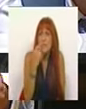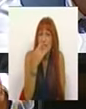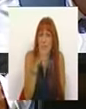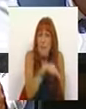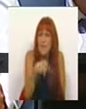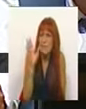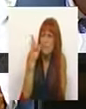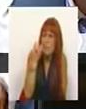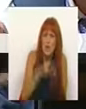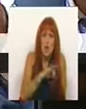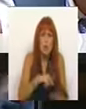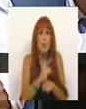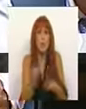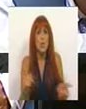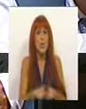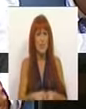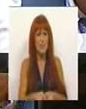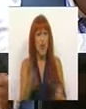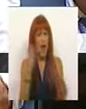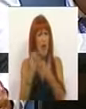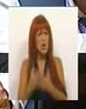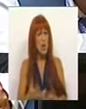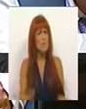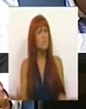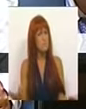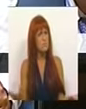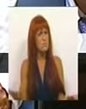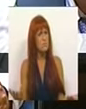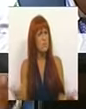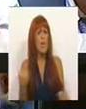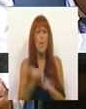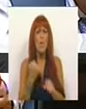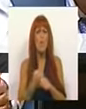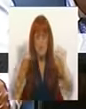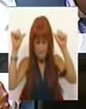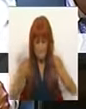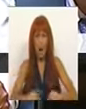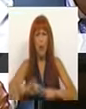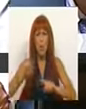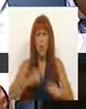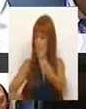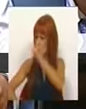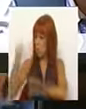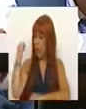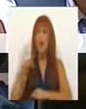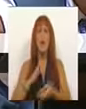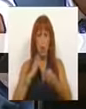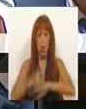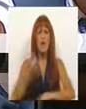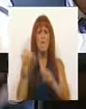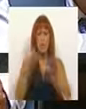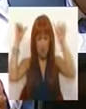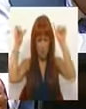da calçada, Sr. Deputado, porque as escolas verdadeiramente funcionaram mal no ano anterior, vão